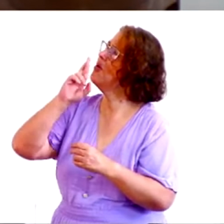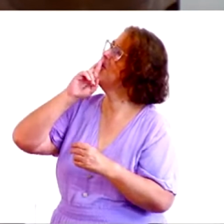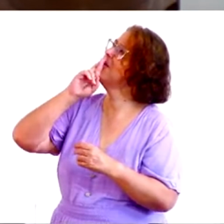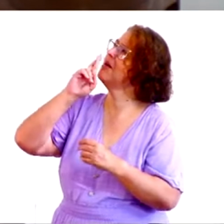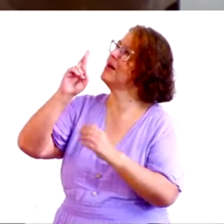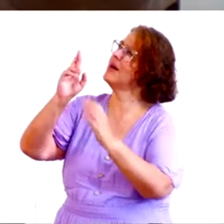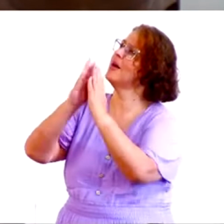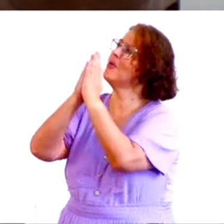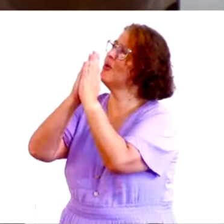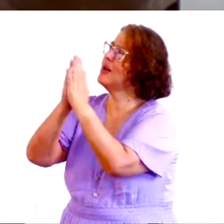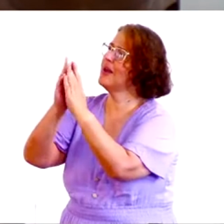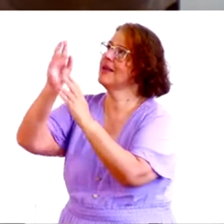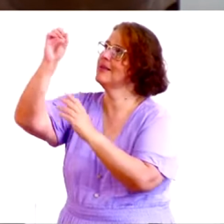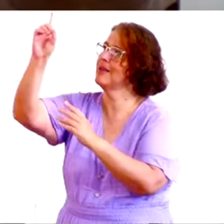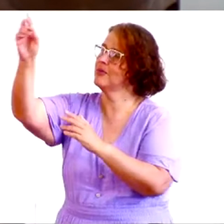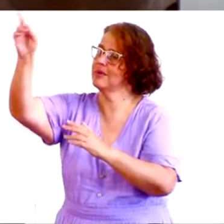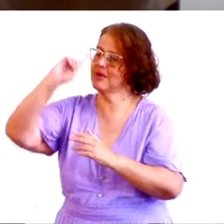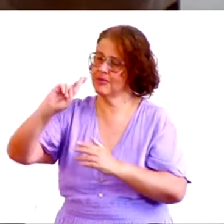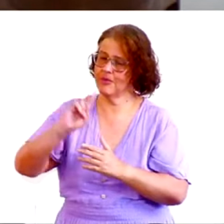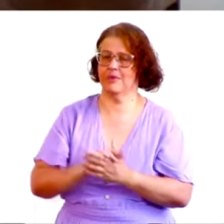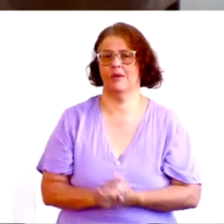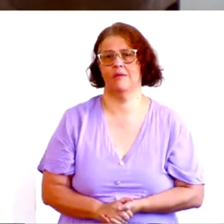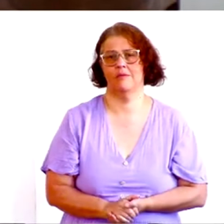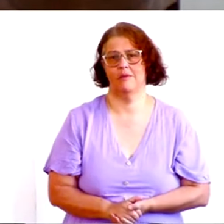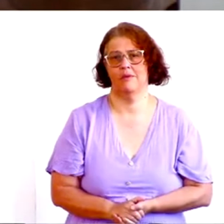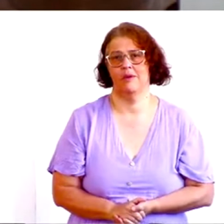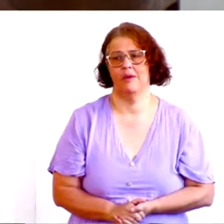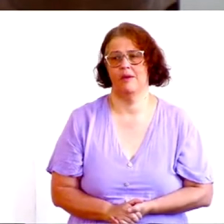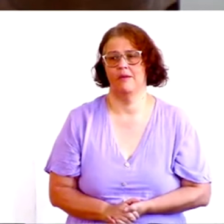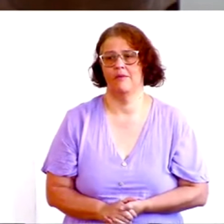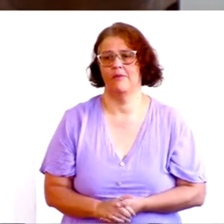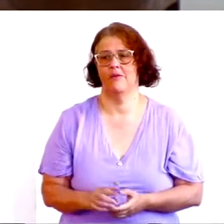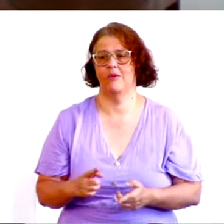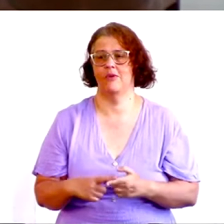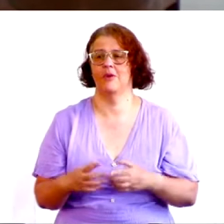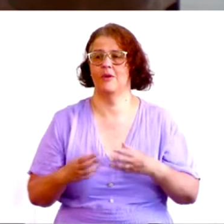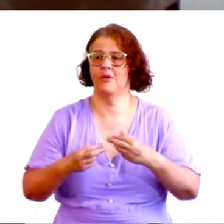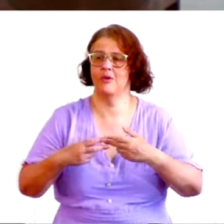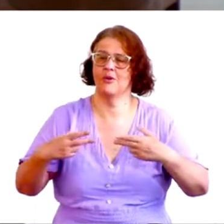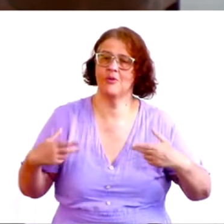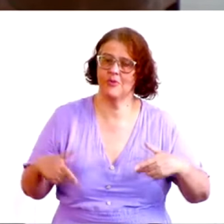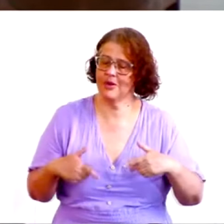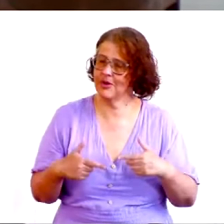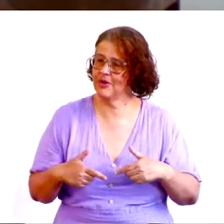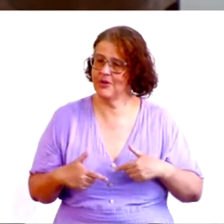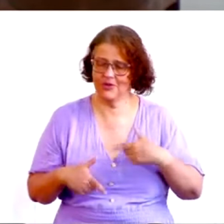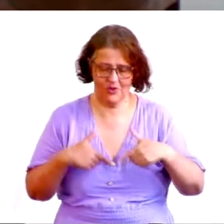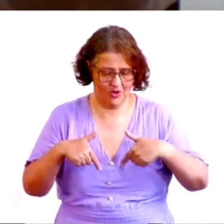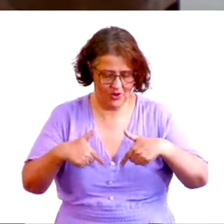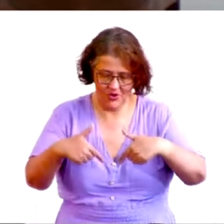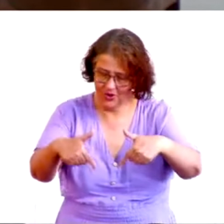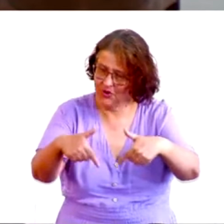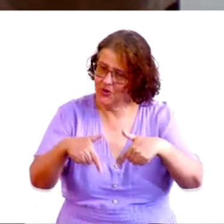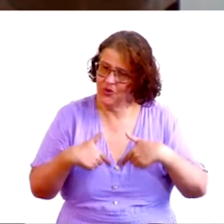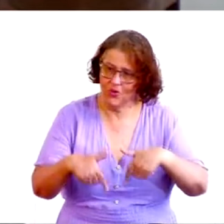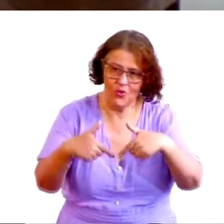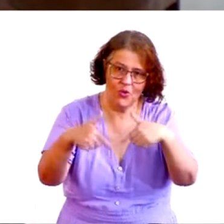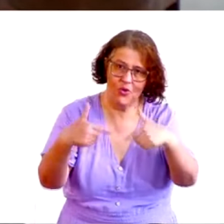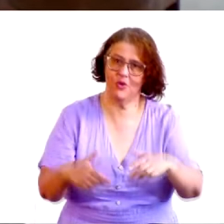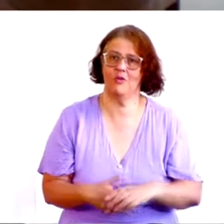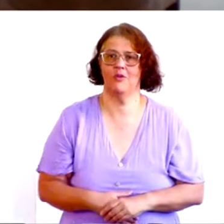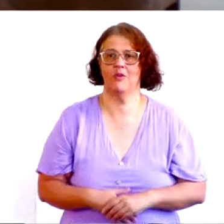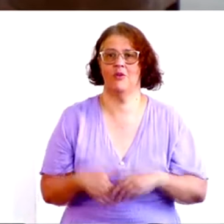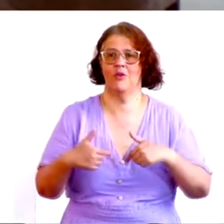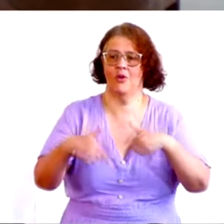de Davi muda a história do seu povo e eles vão para a batalha Nós temos muitas batalhas de Davi Davi praticamente não perdeu nenhuma das